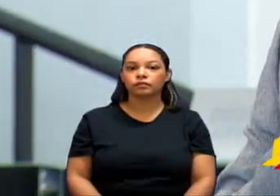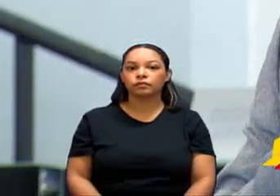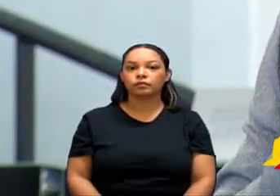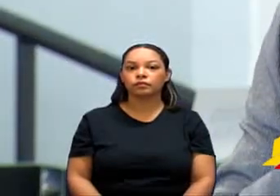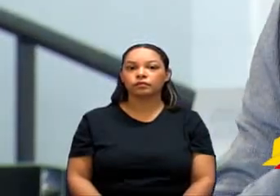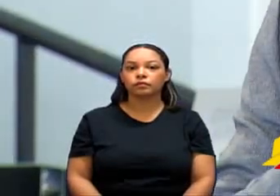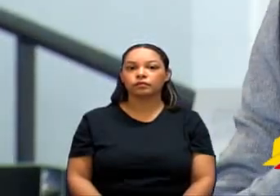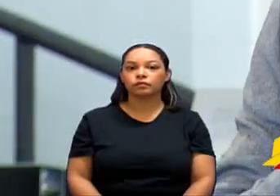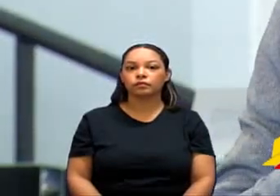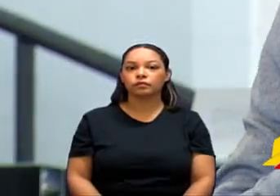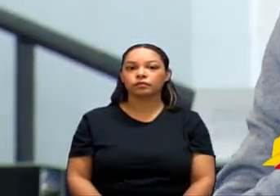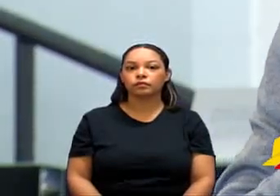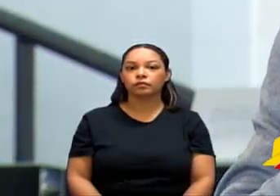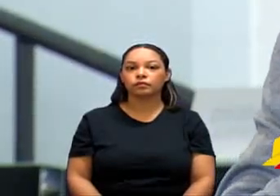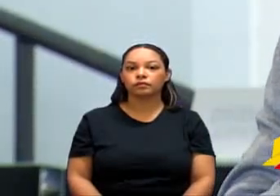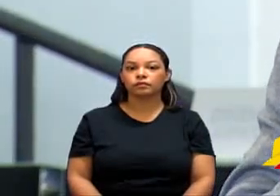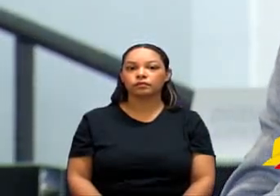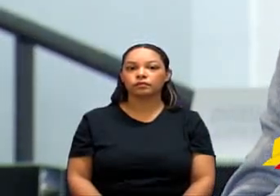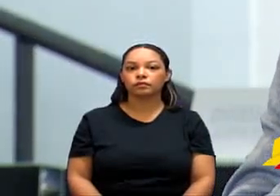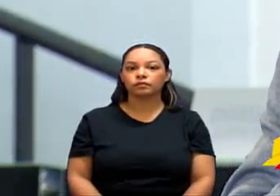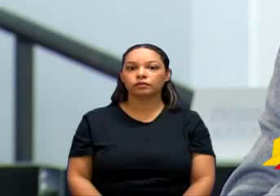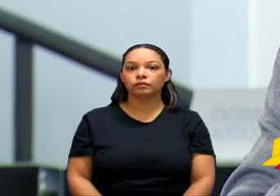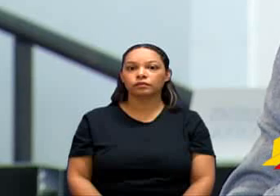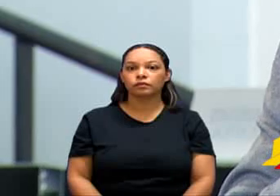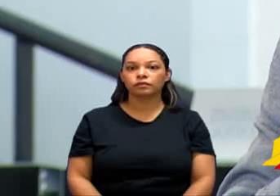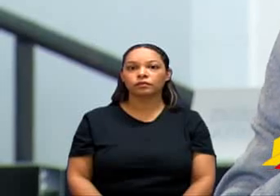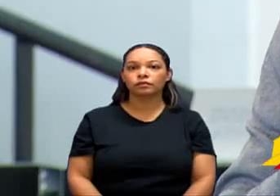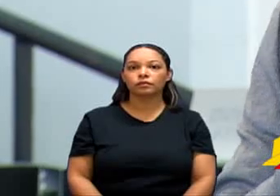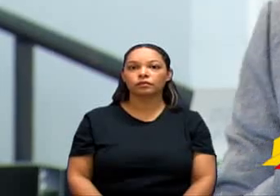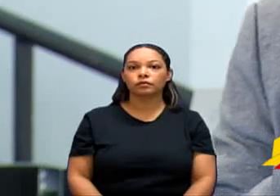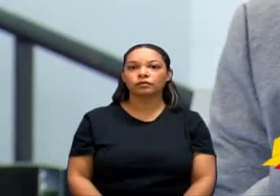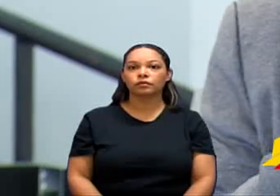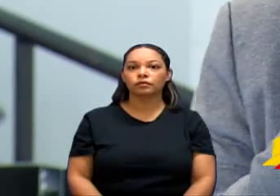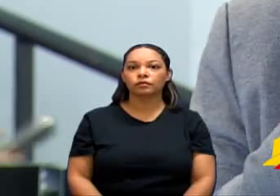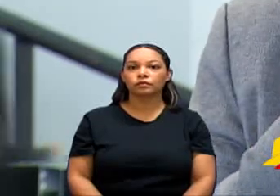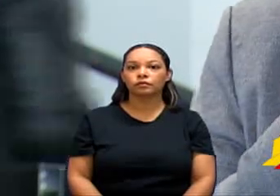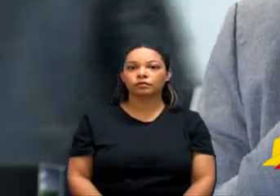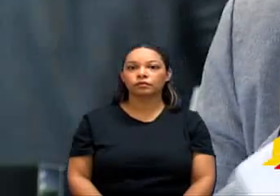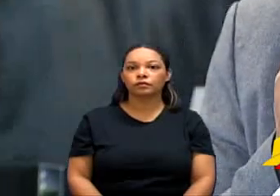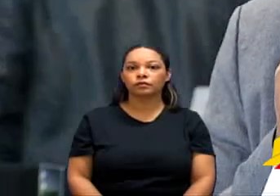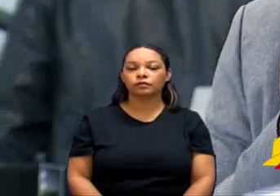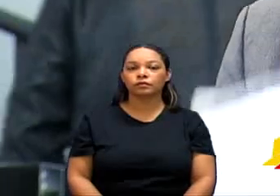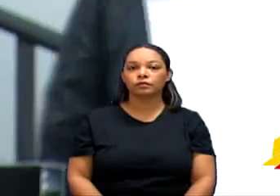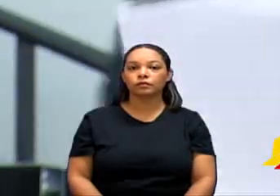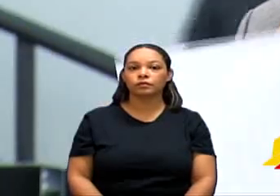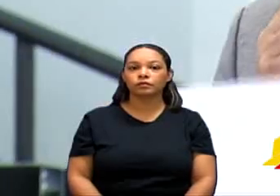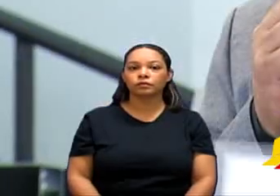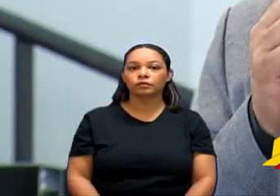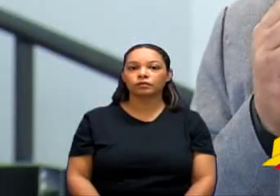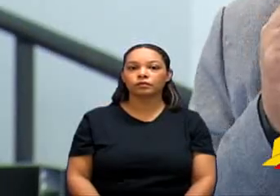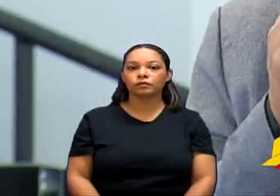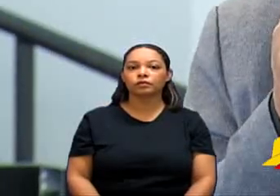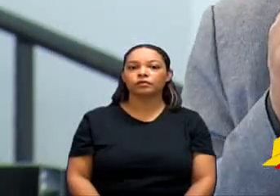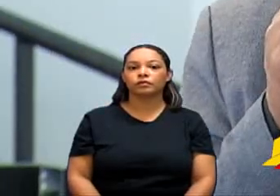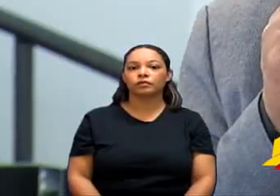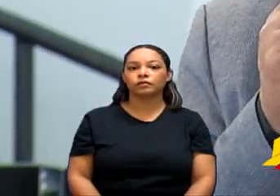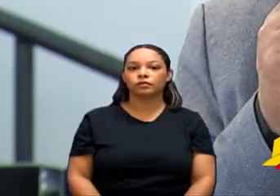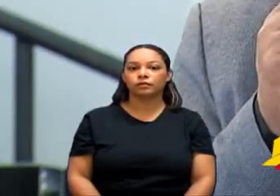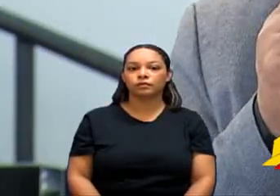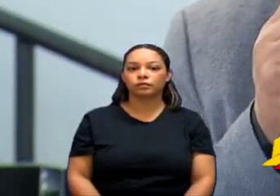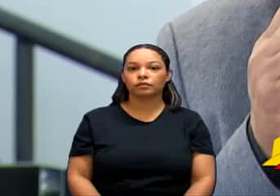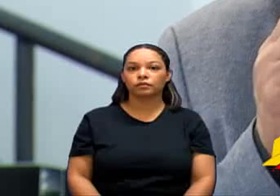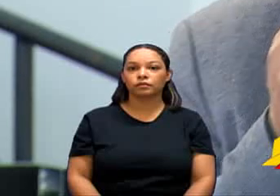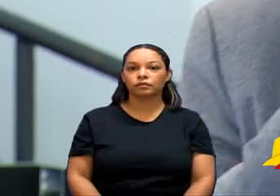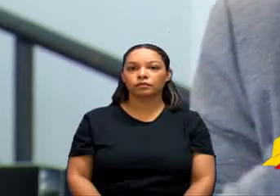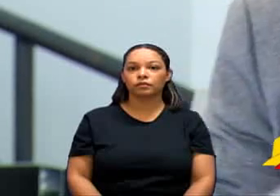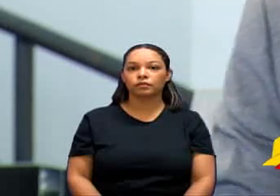para fazer aí a concessão da área, tá? Que eu sei que vai ser muito bem utilizado aquele espaço lá, e a gente sempre vai defender esses trabalhadores aí da